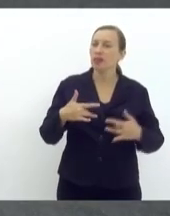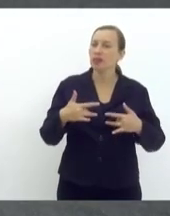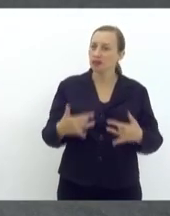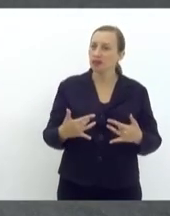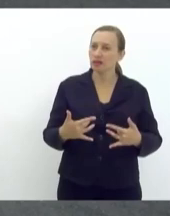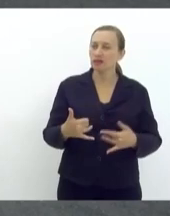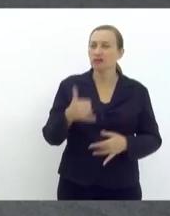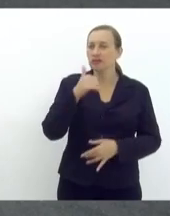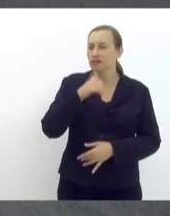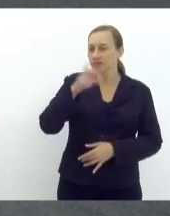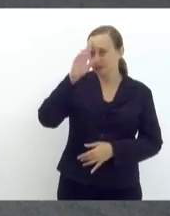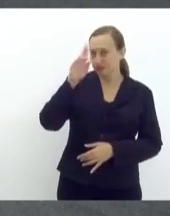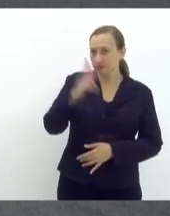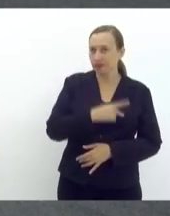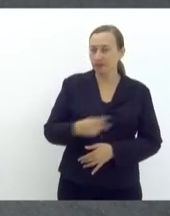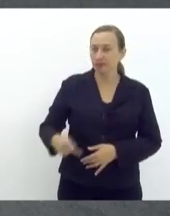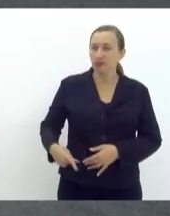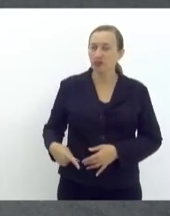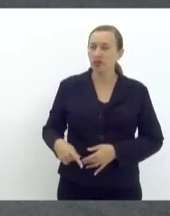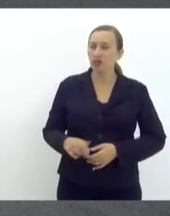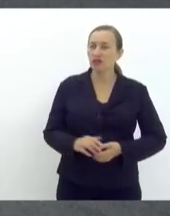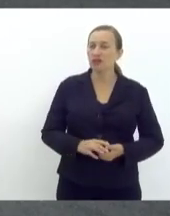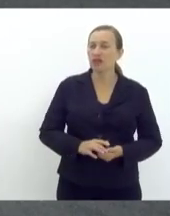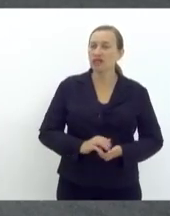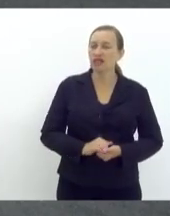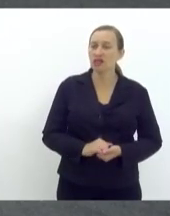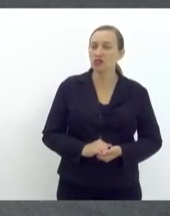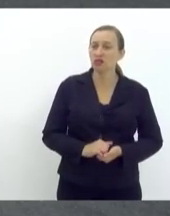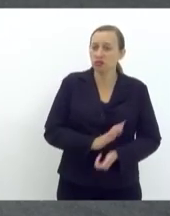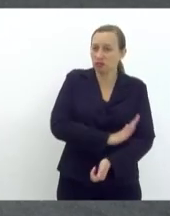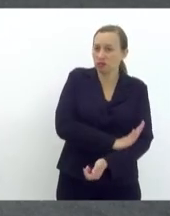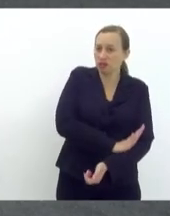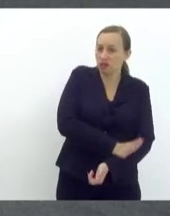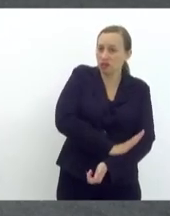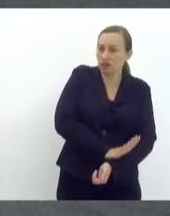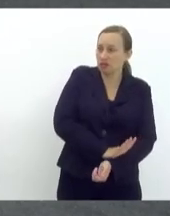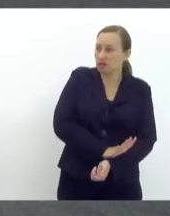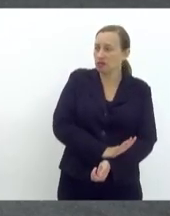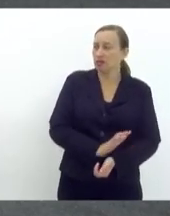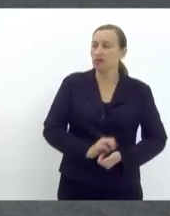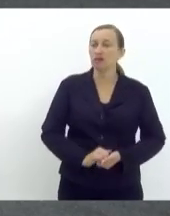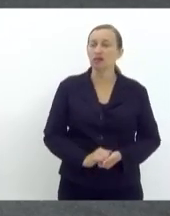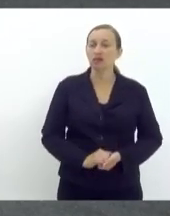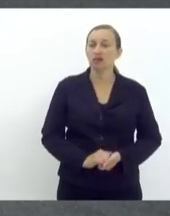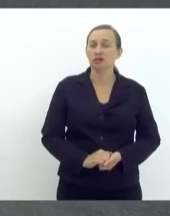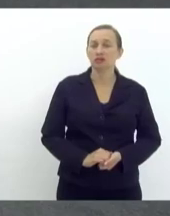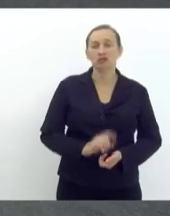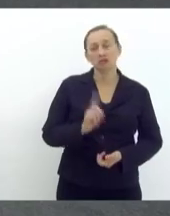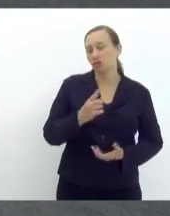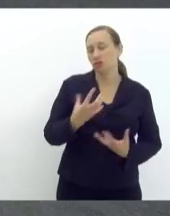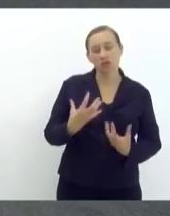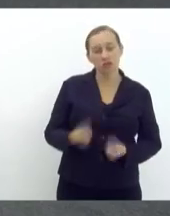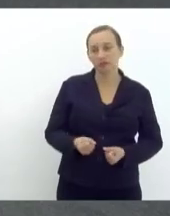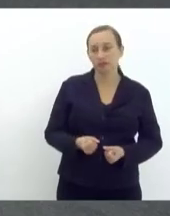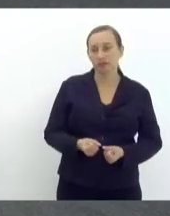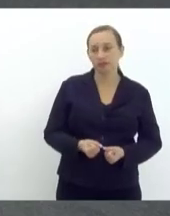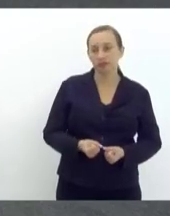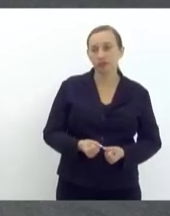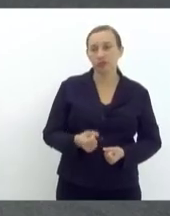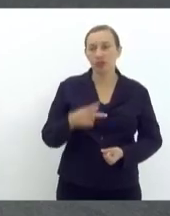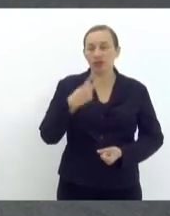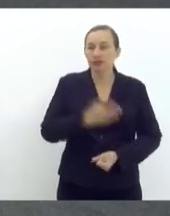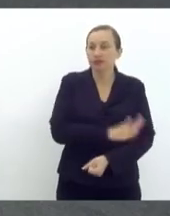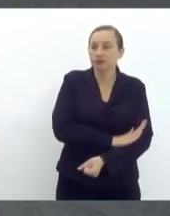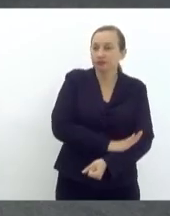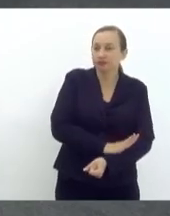com vossa excelência que passou por essa situação de racismo de discriminação é inaceitável isso é o que a gente chama de